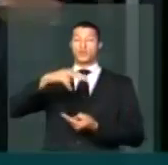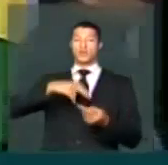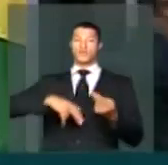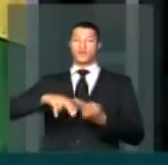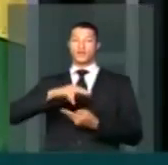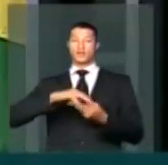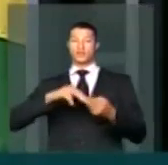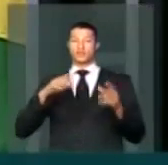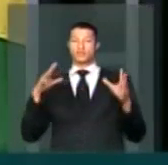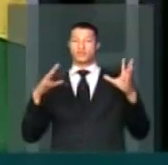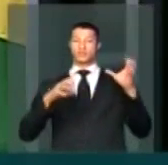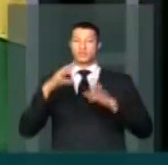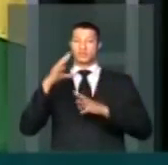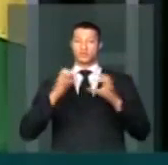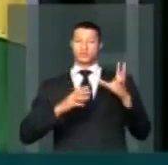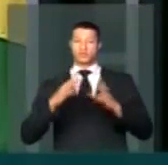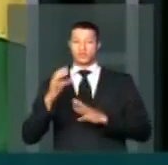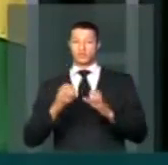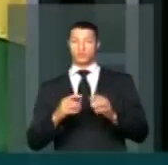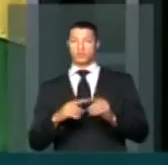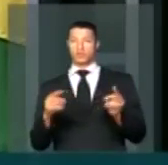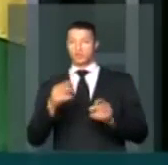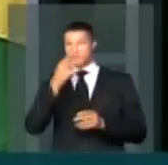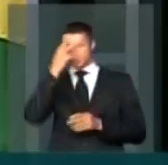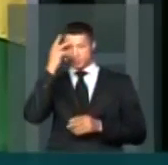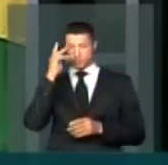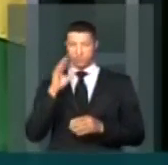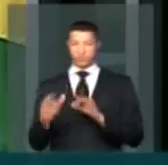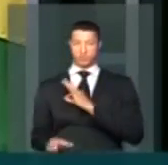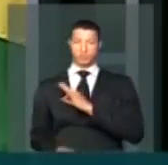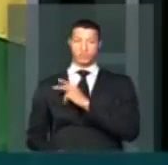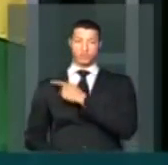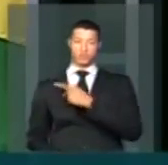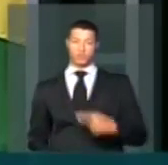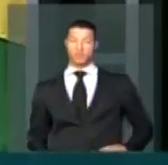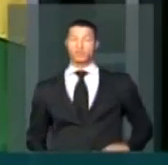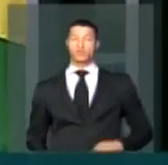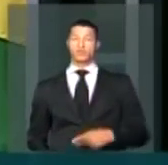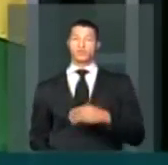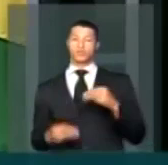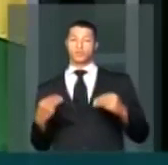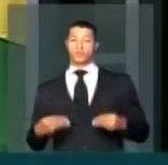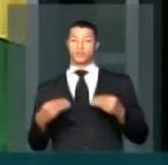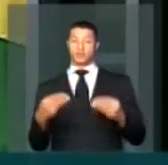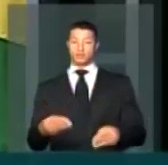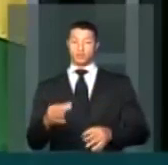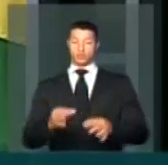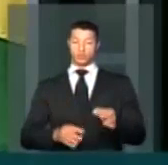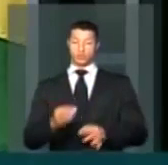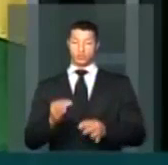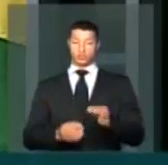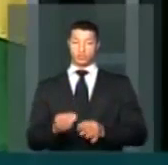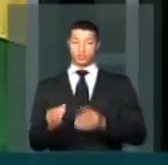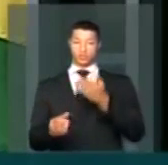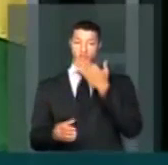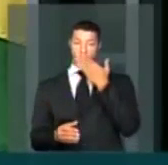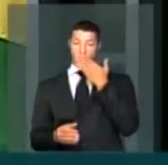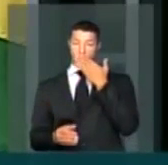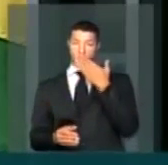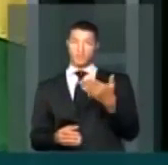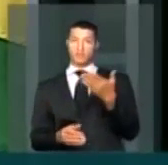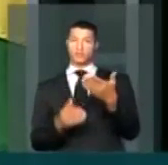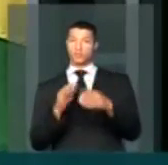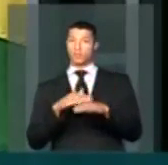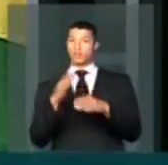de desavença e contradição. Caros pares, senhor ministro da Justiça, peço um pouco mais